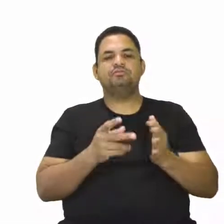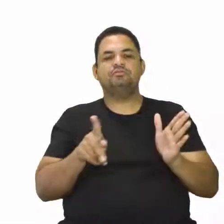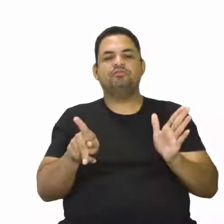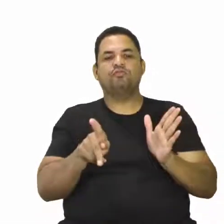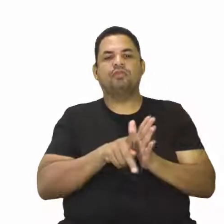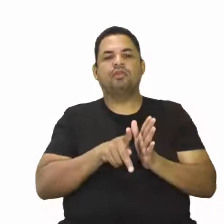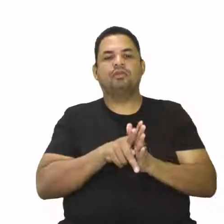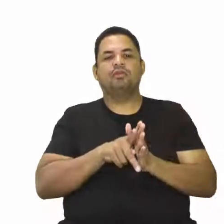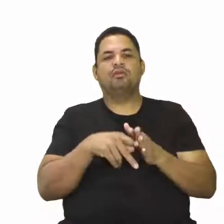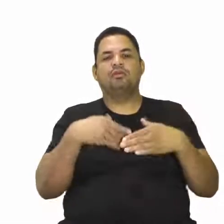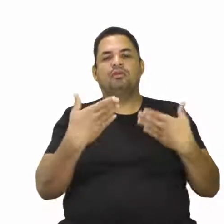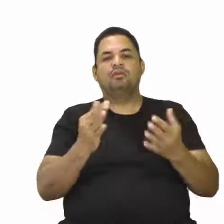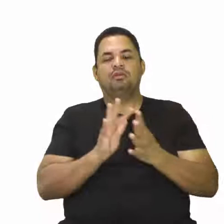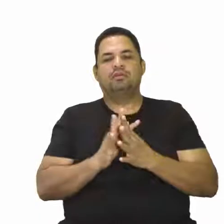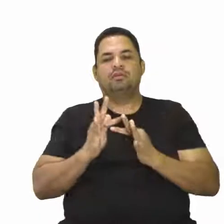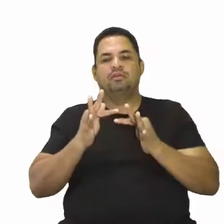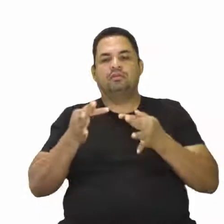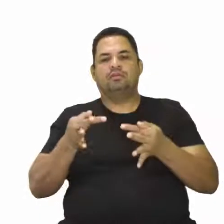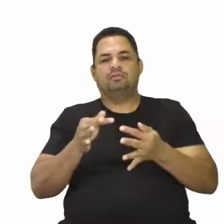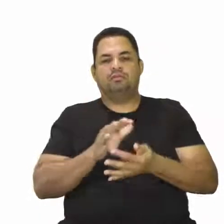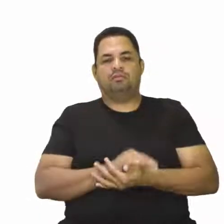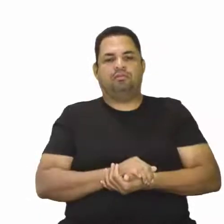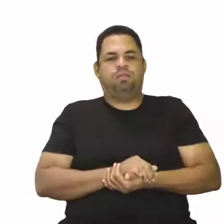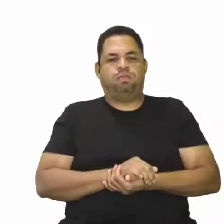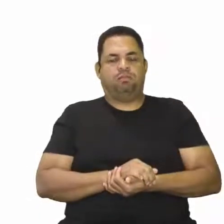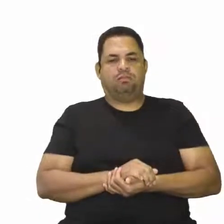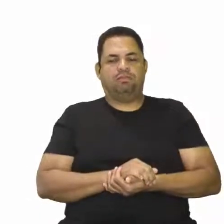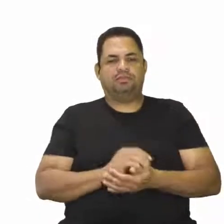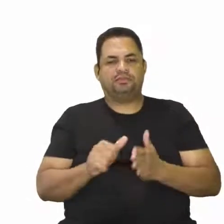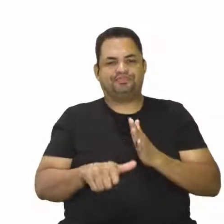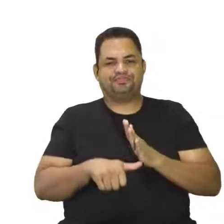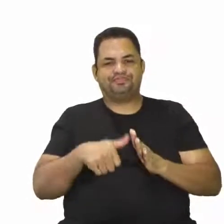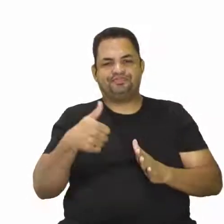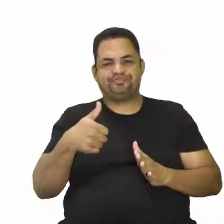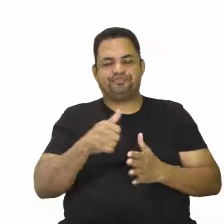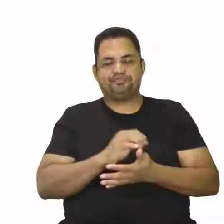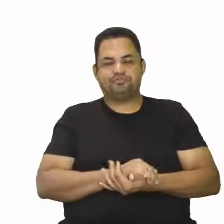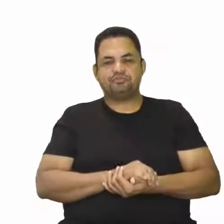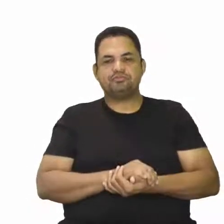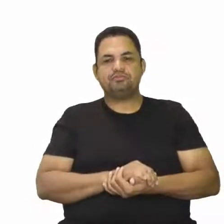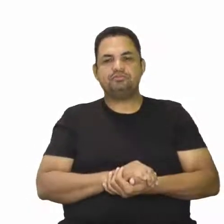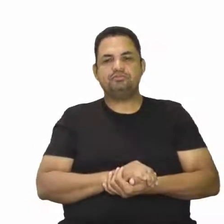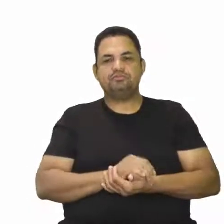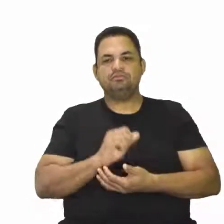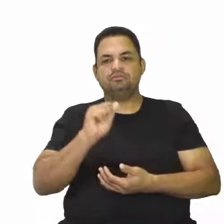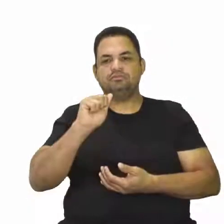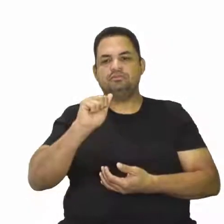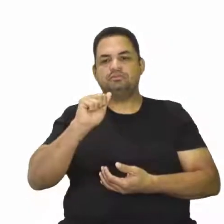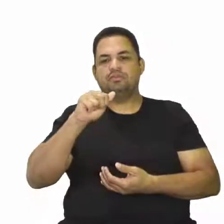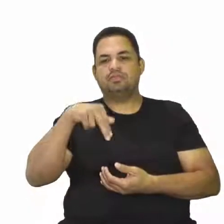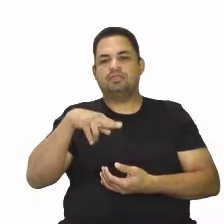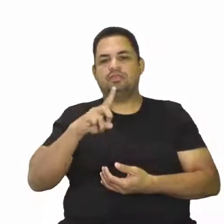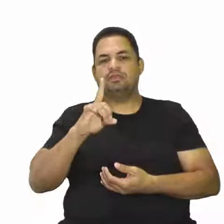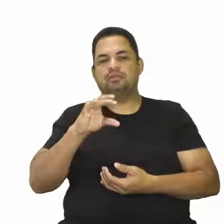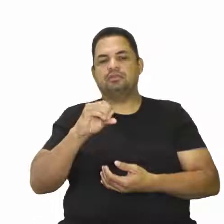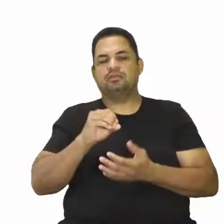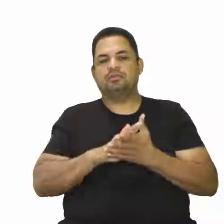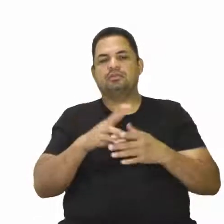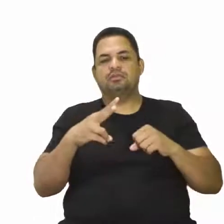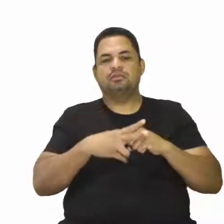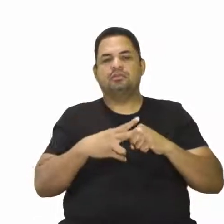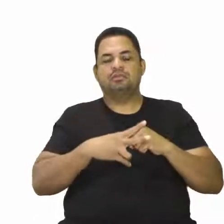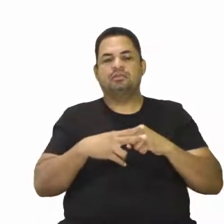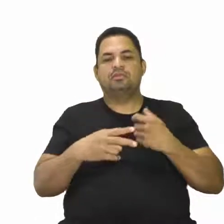própria terminação. Os verbos de primeira conjugação são ando e os verbos